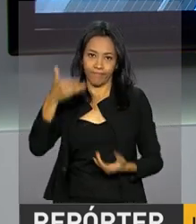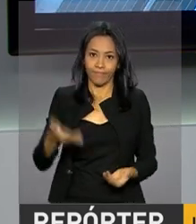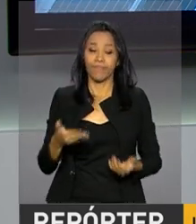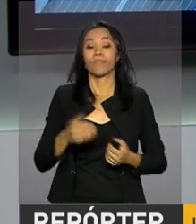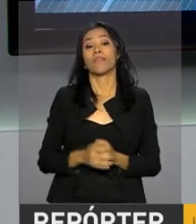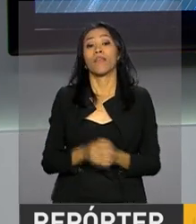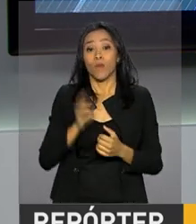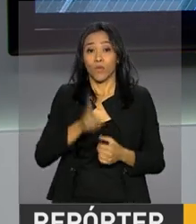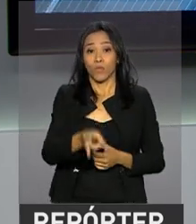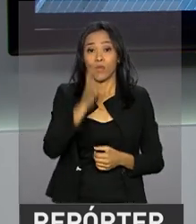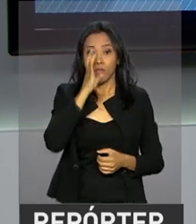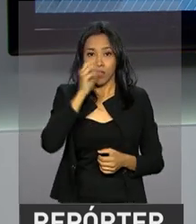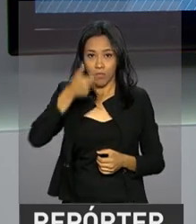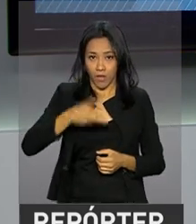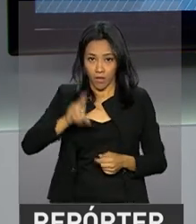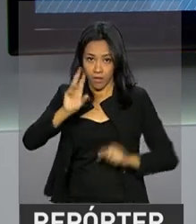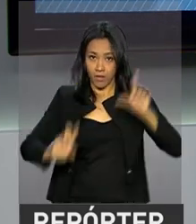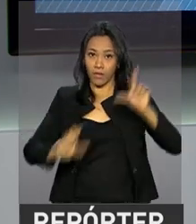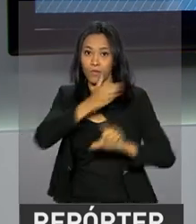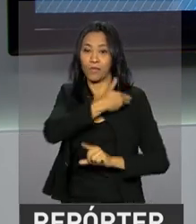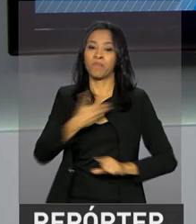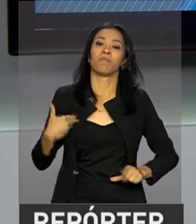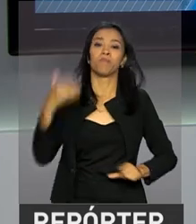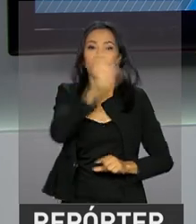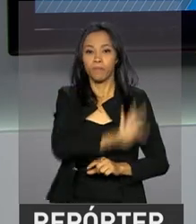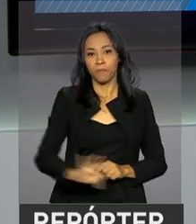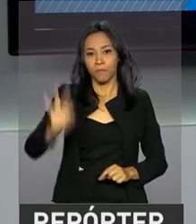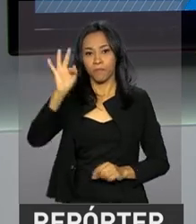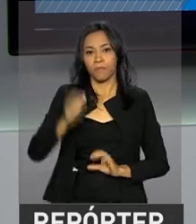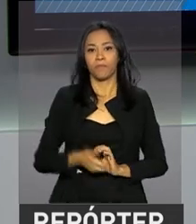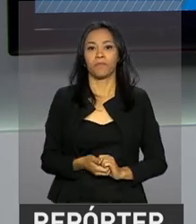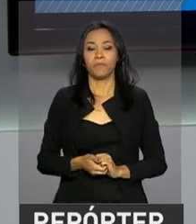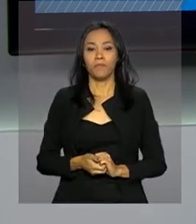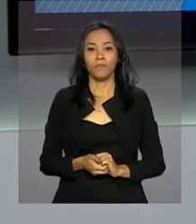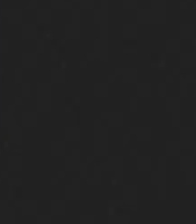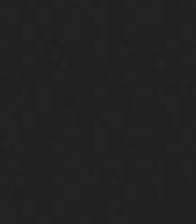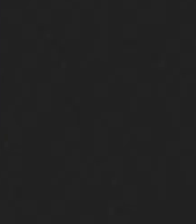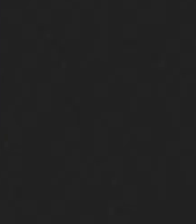internet continue com a gente na nbr a tv do governo federal